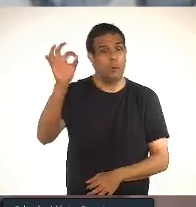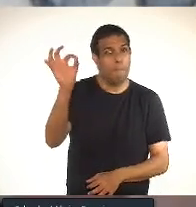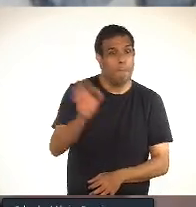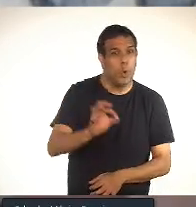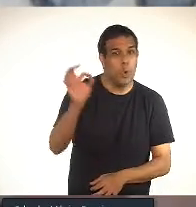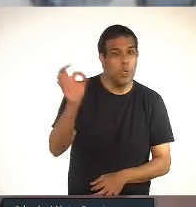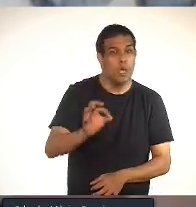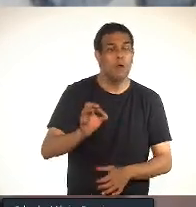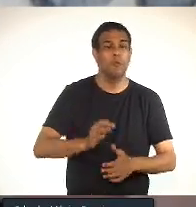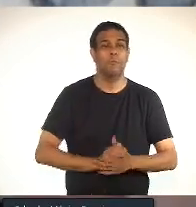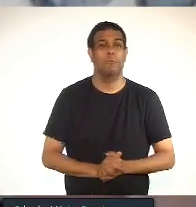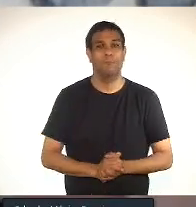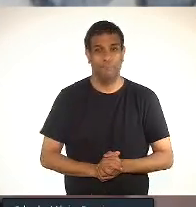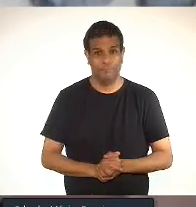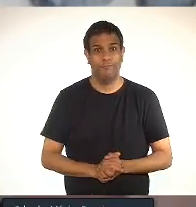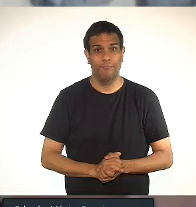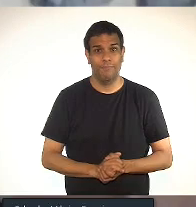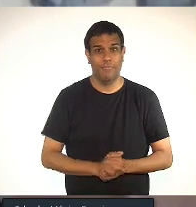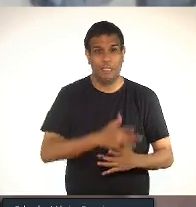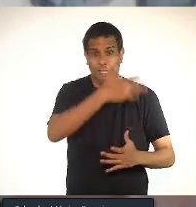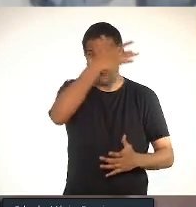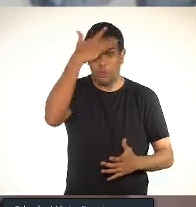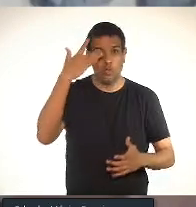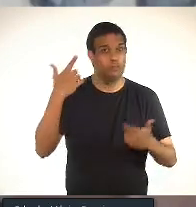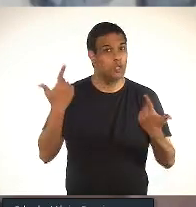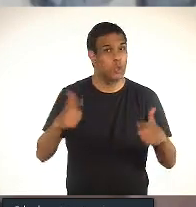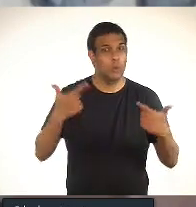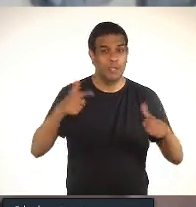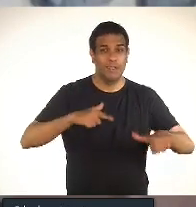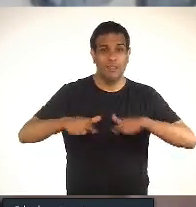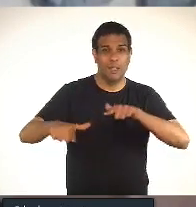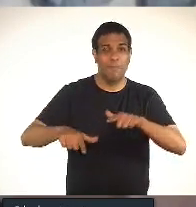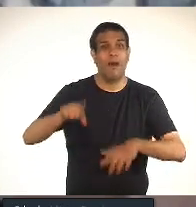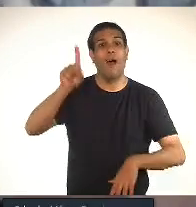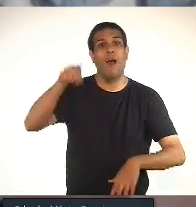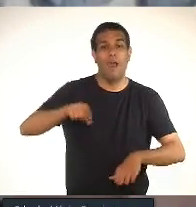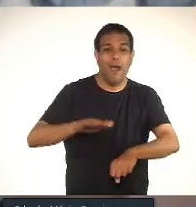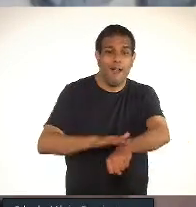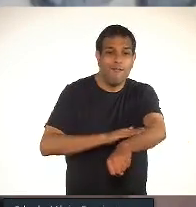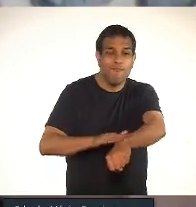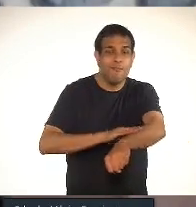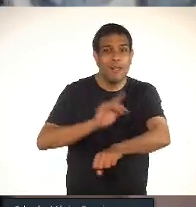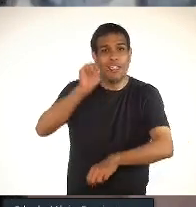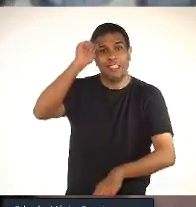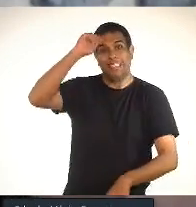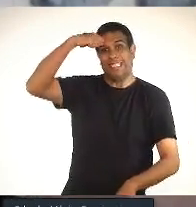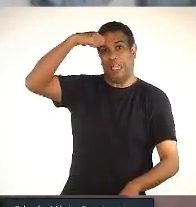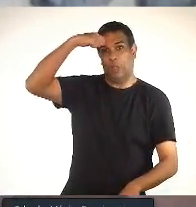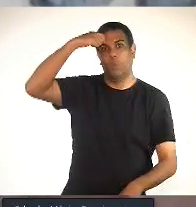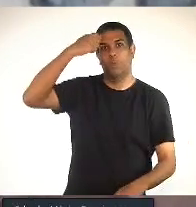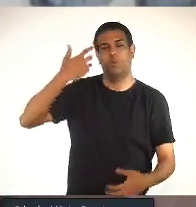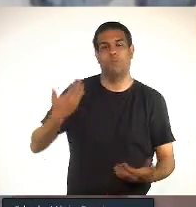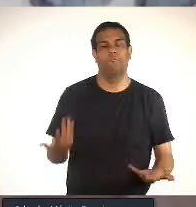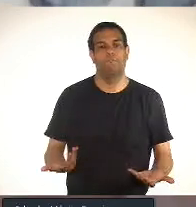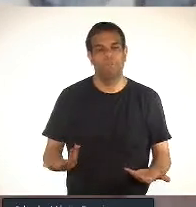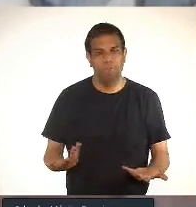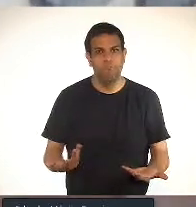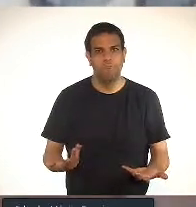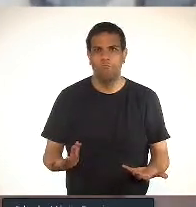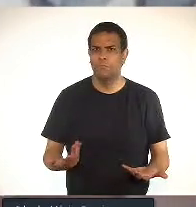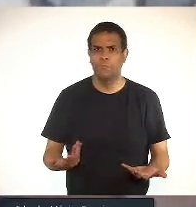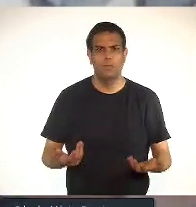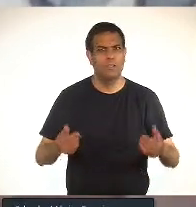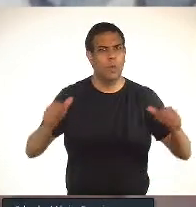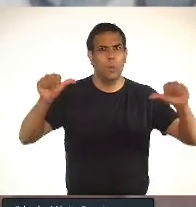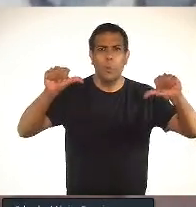71,2% dos desocupados são pretos e pardos, estão entre a população negra. Isso é uma